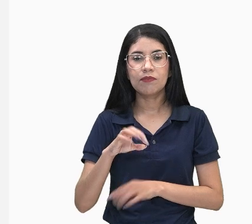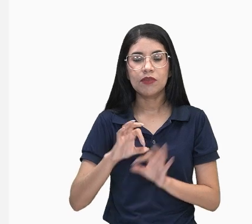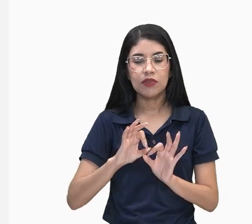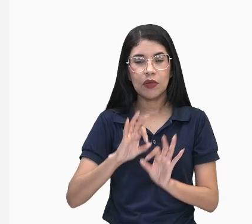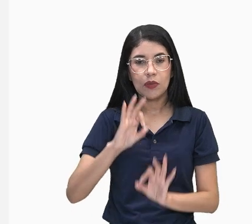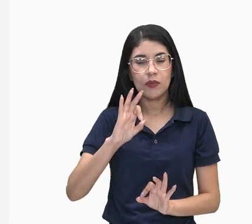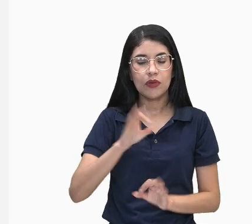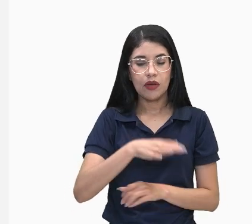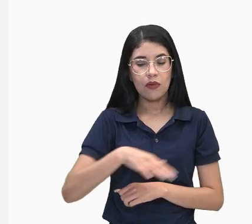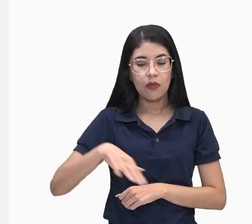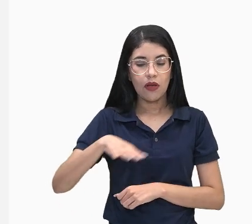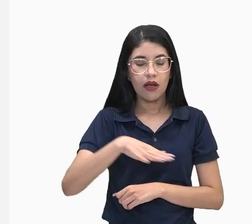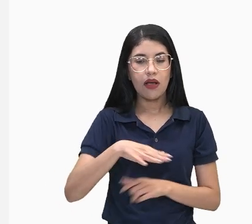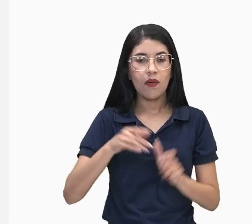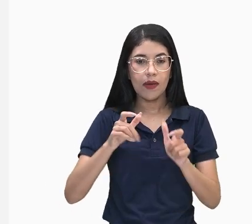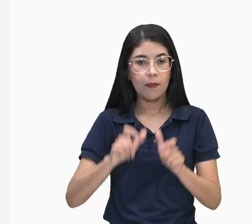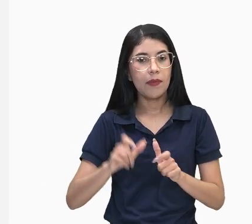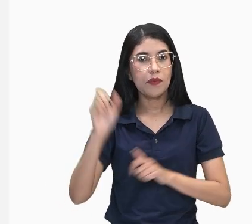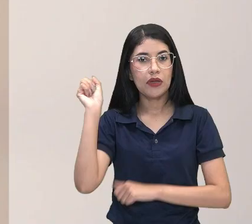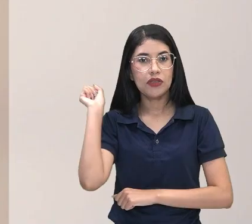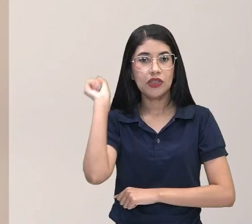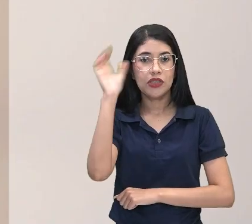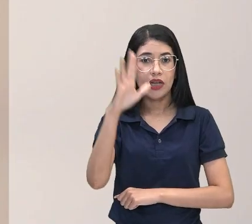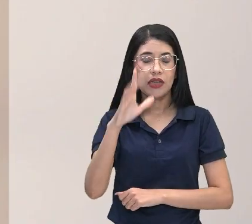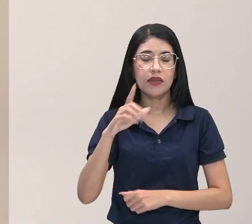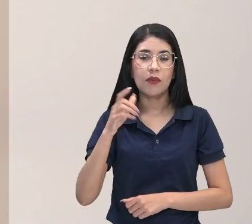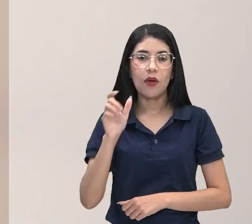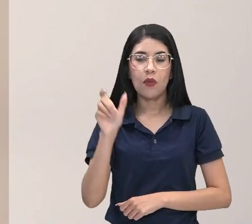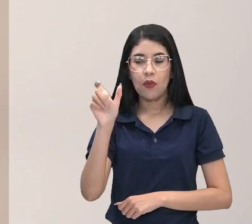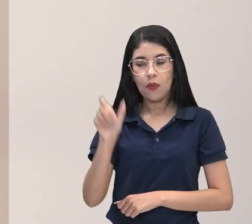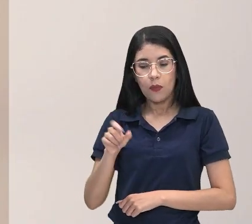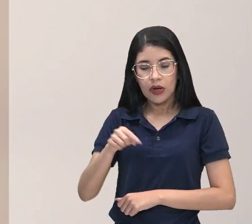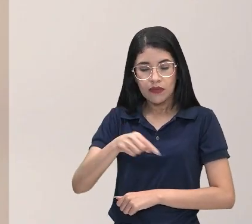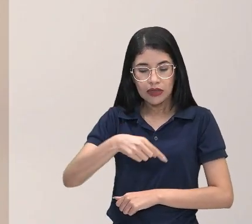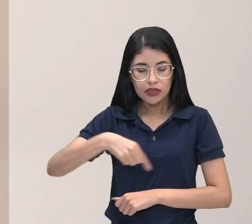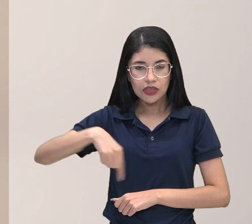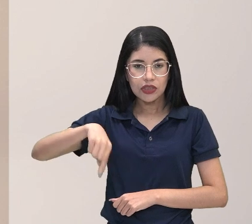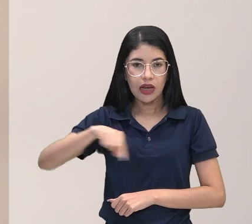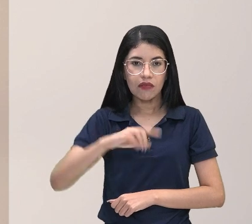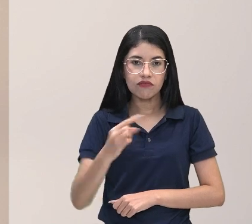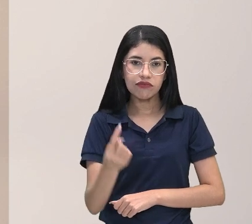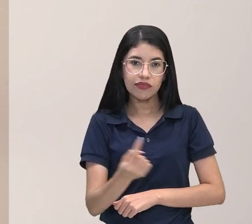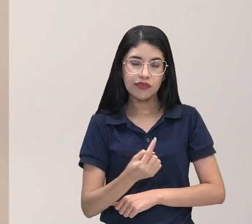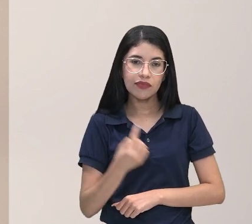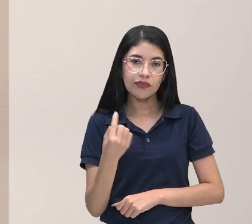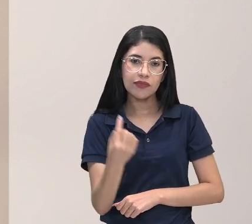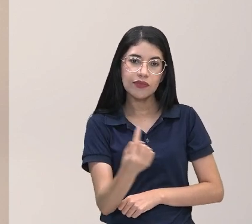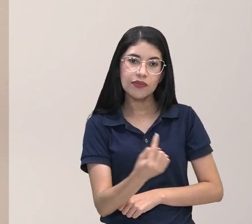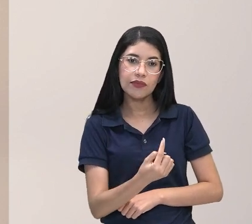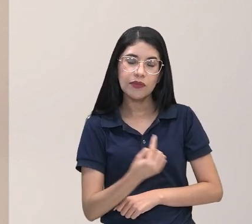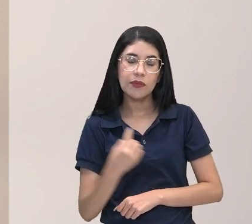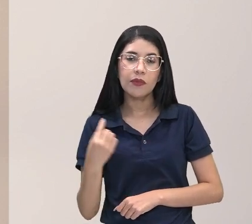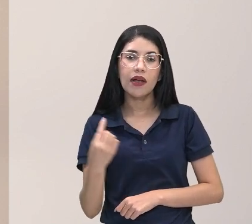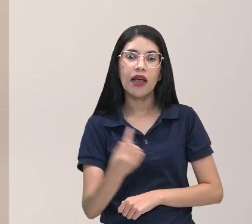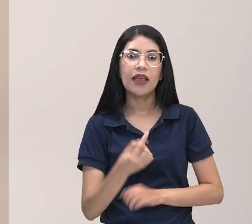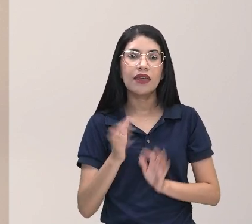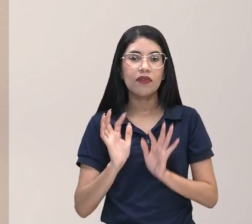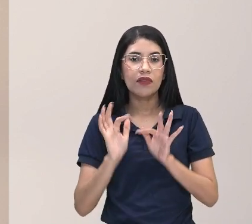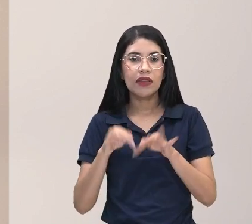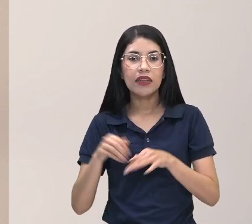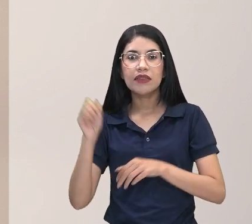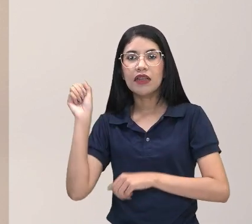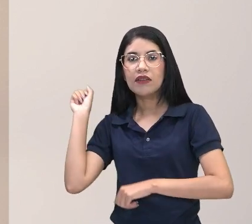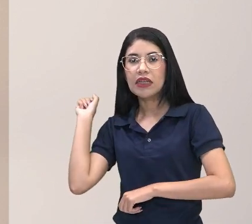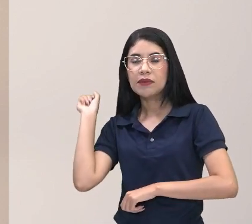de lançamento, tá bom? Então esse atleta vai girar ali dentro, vai fazer uma sequência de giros e vai finalizar com o